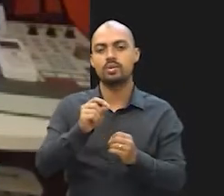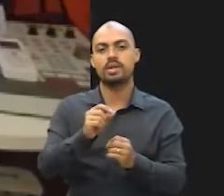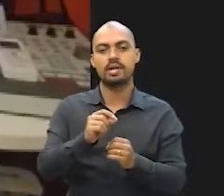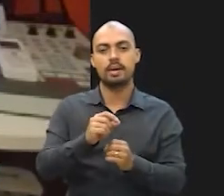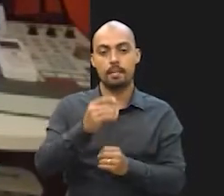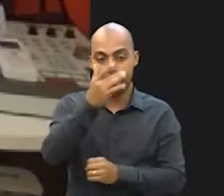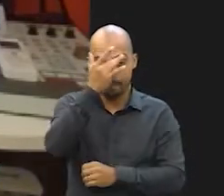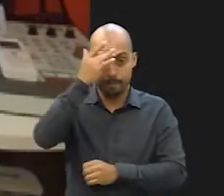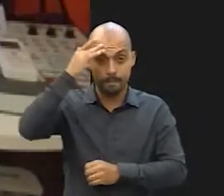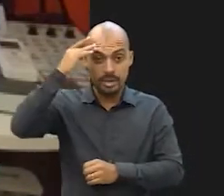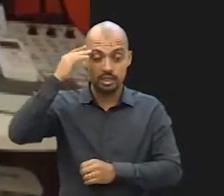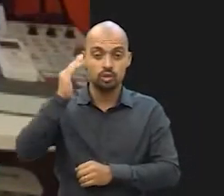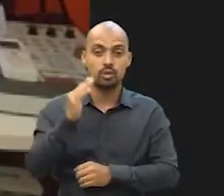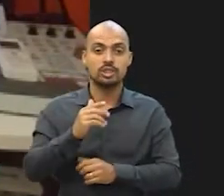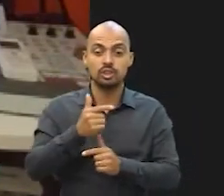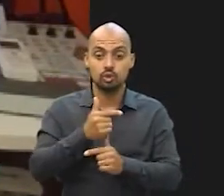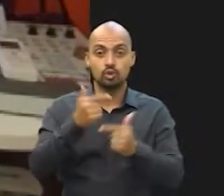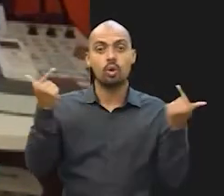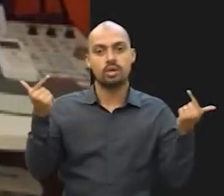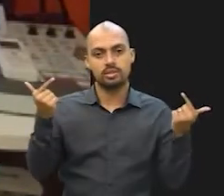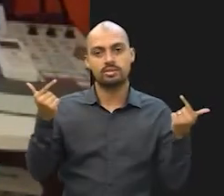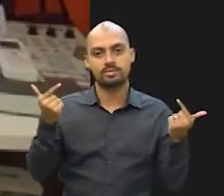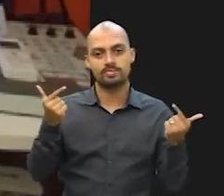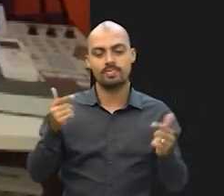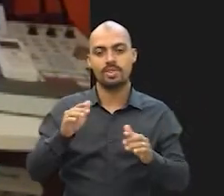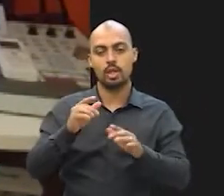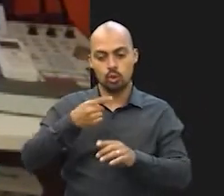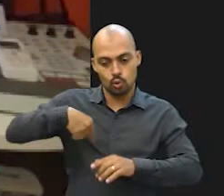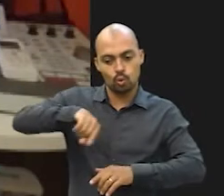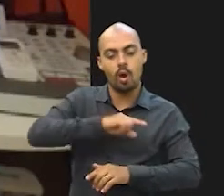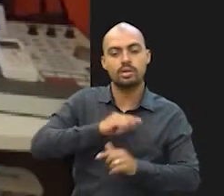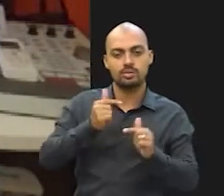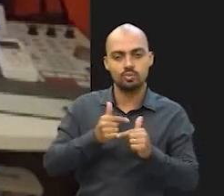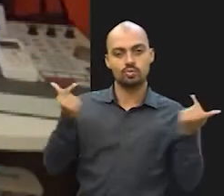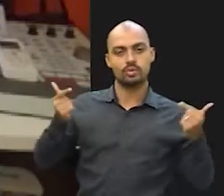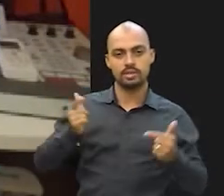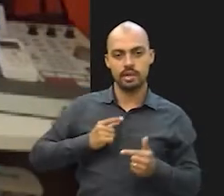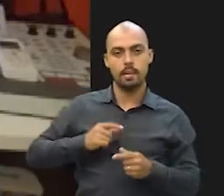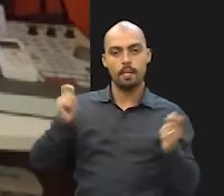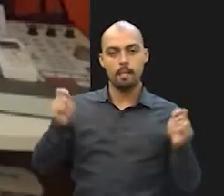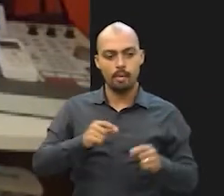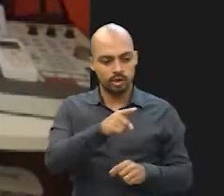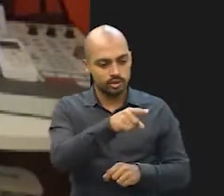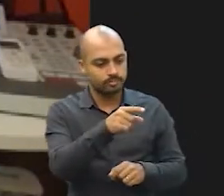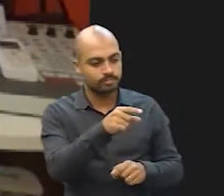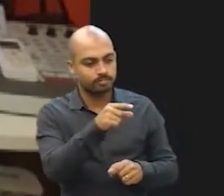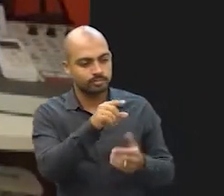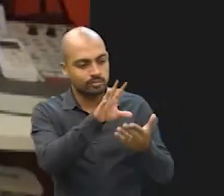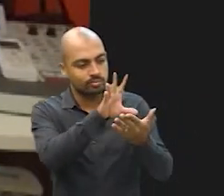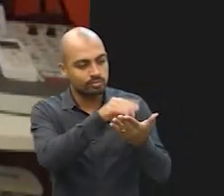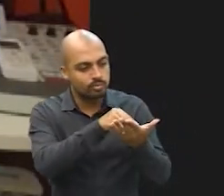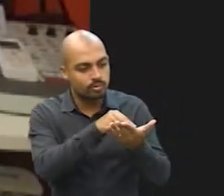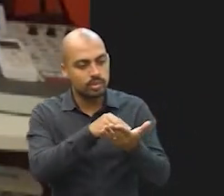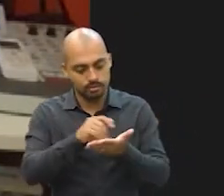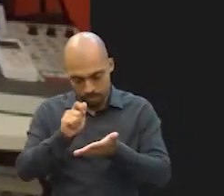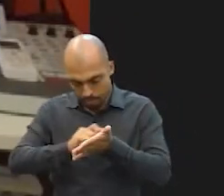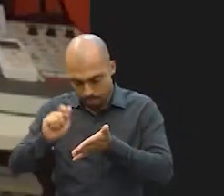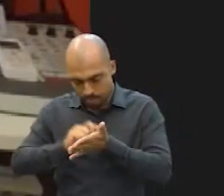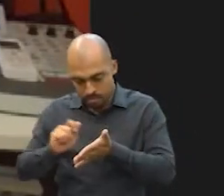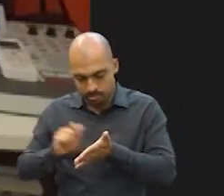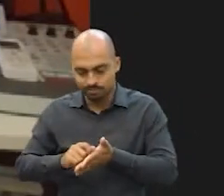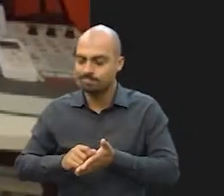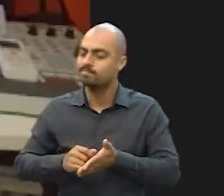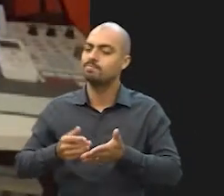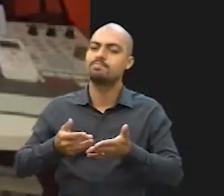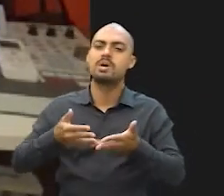Sorte. E, na verdade, Sujeito de Sorte fomos nós de poder utilizar uma obra dessa para poder fazer uma música tão incrível, cara, e falar